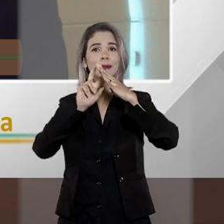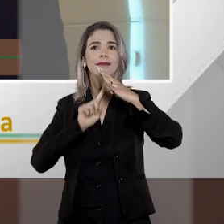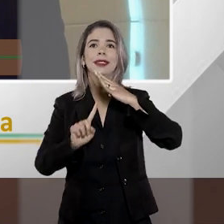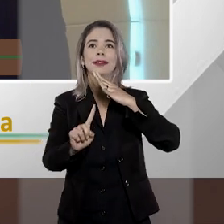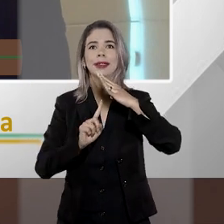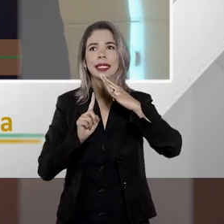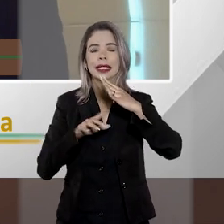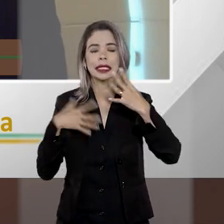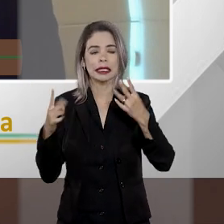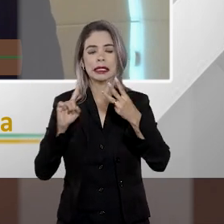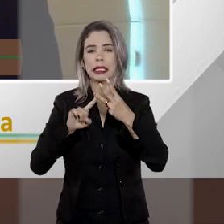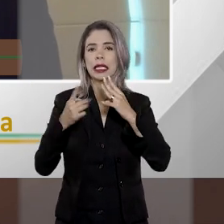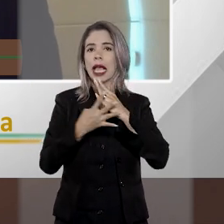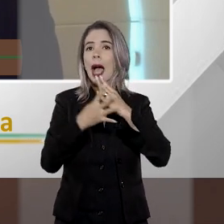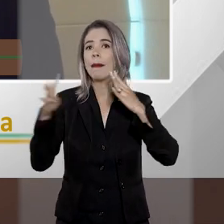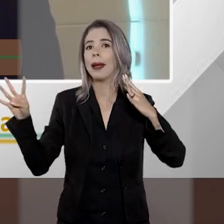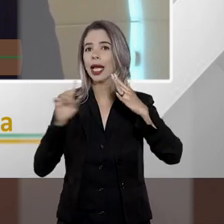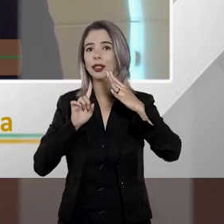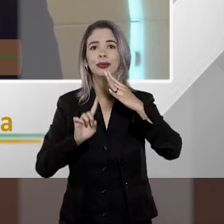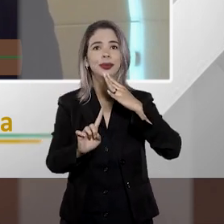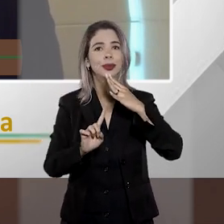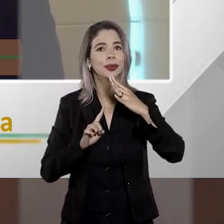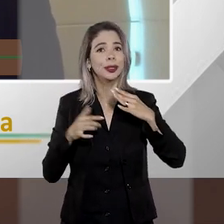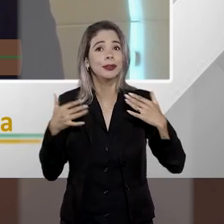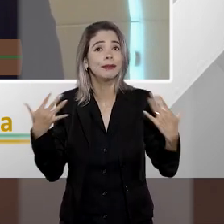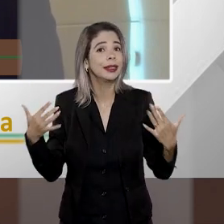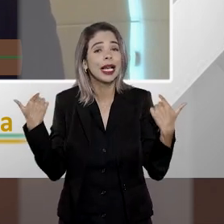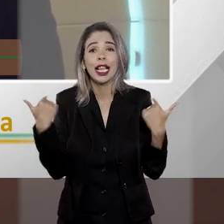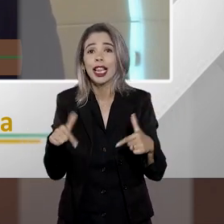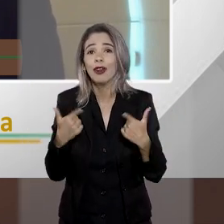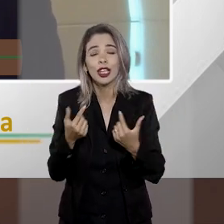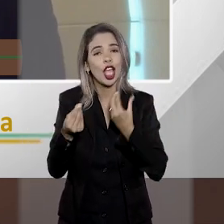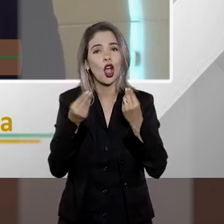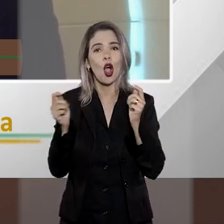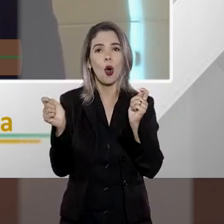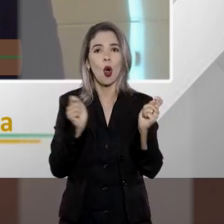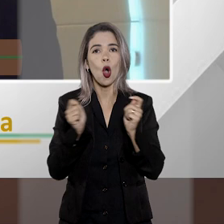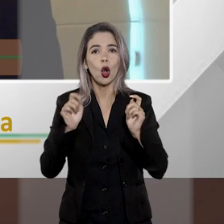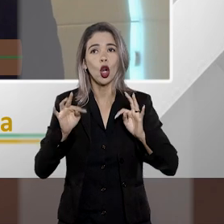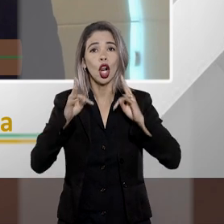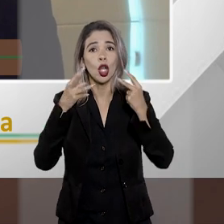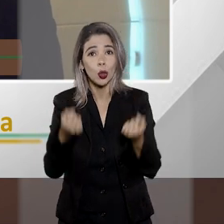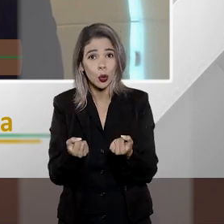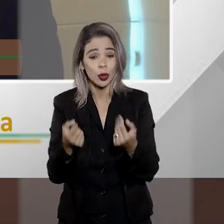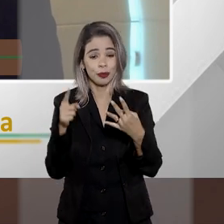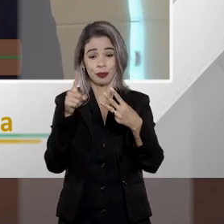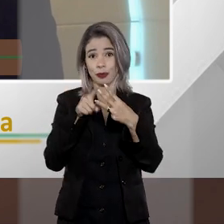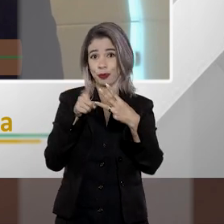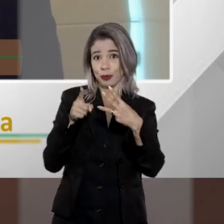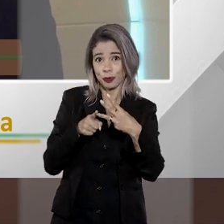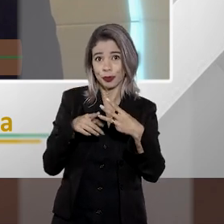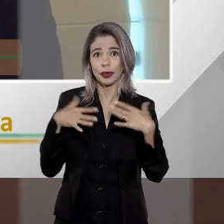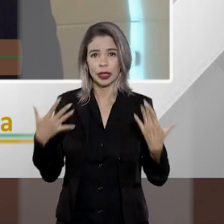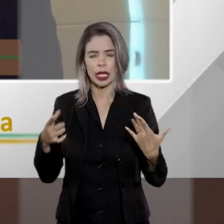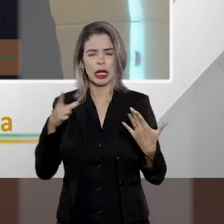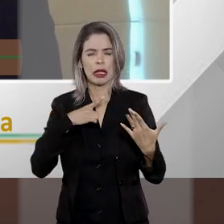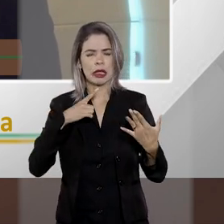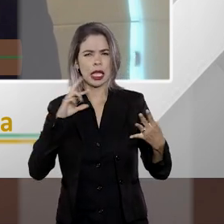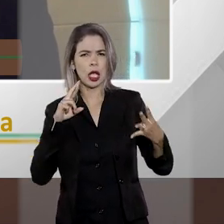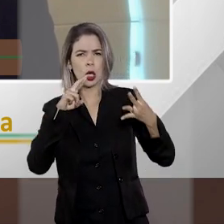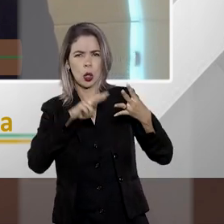regime semiaberto e regime aberto. Então, não à toa, o Supremo Tribunal Federal, ali, quando julgou o recurso